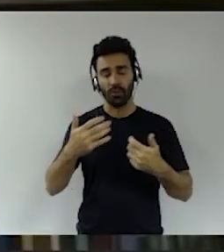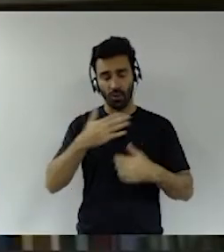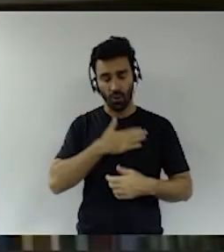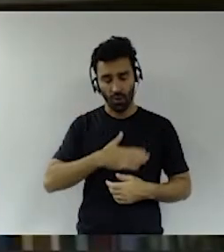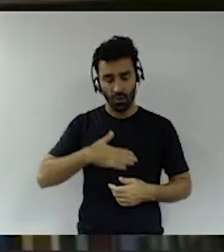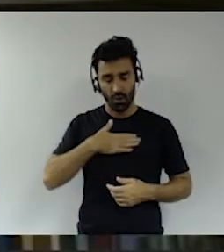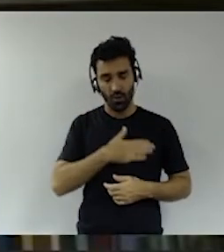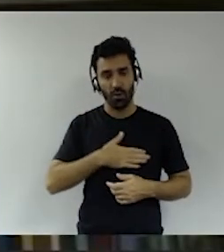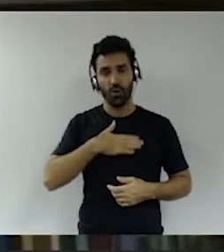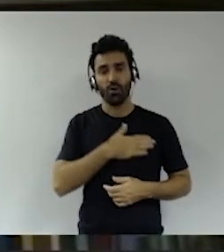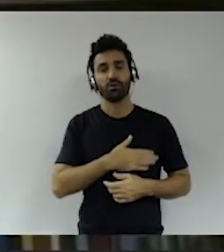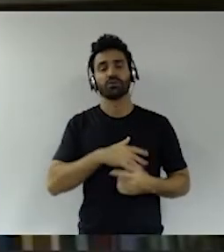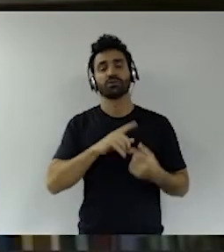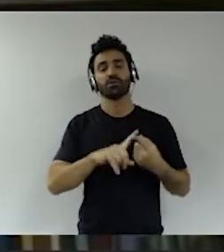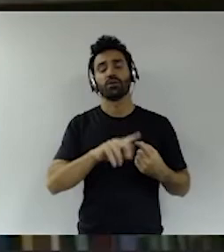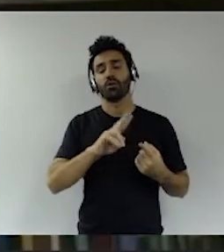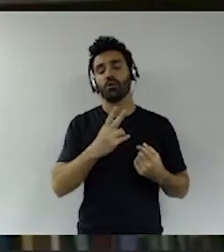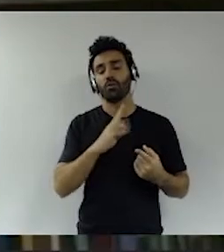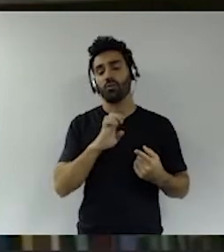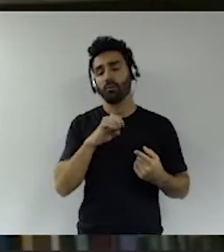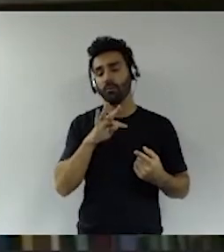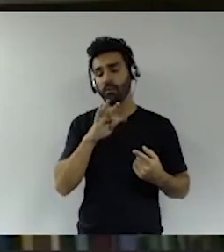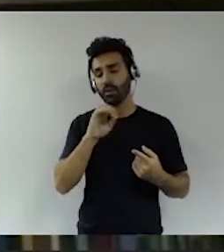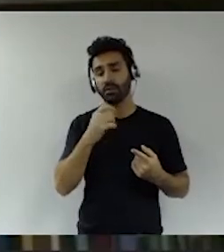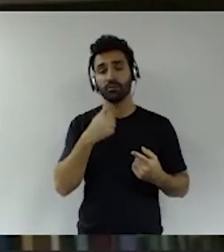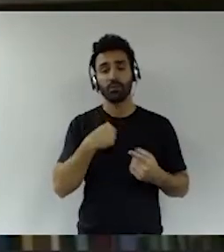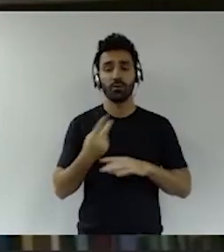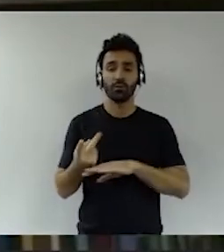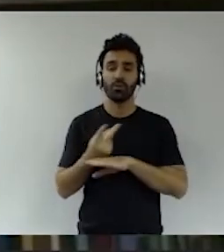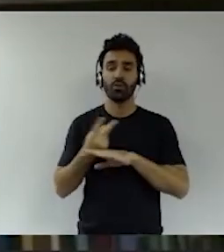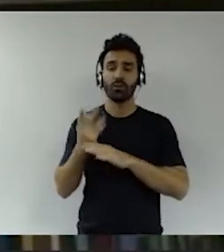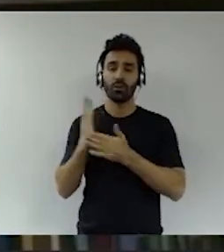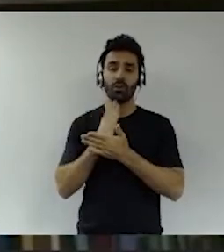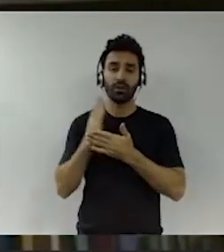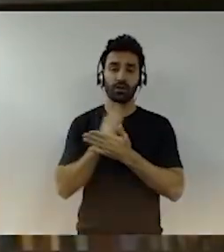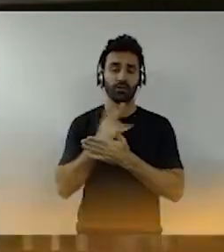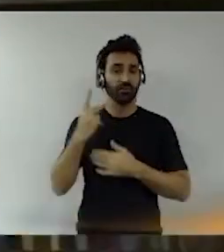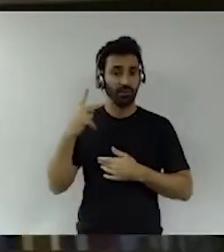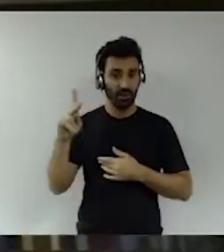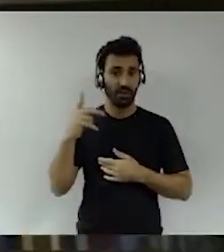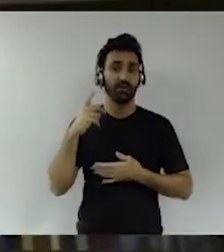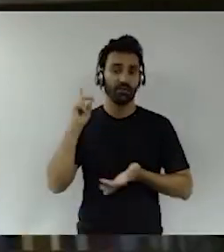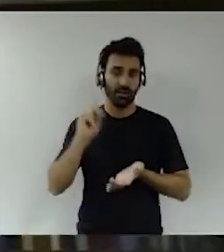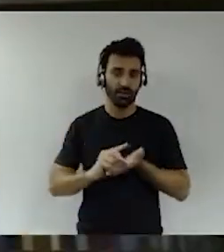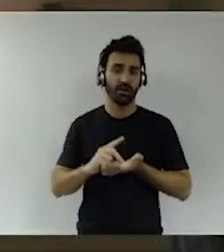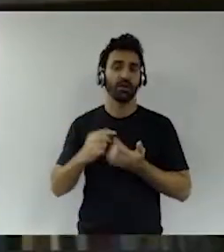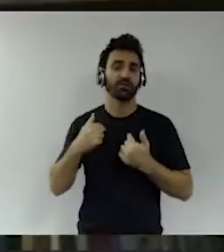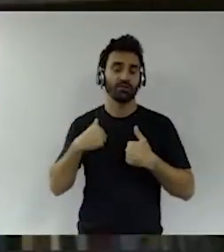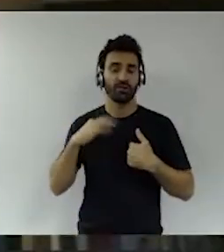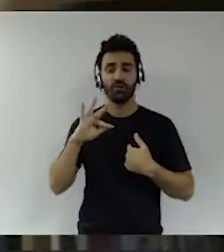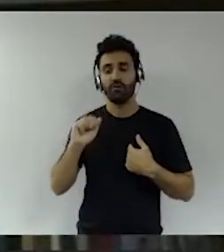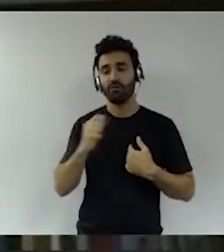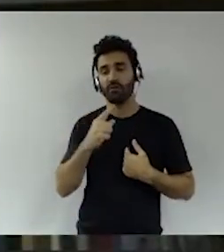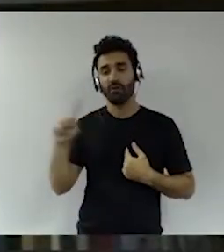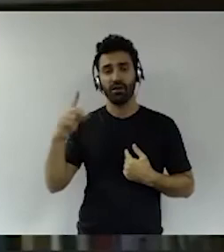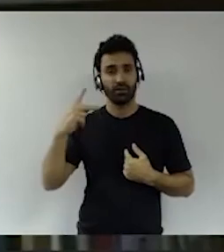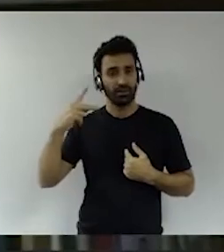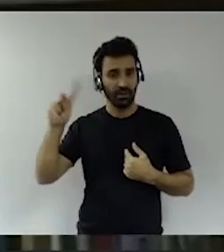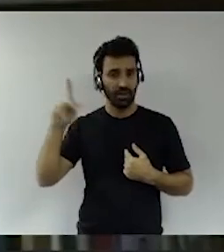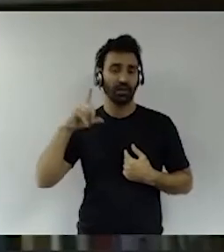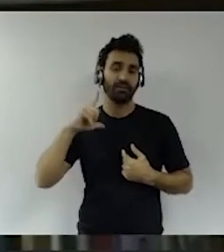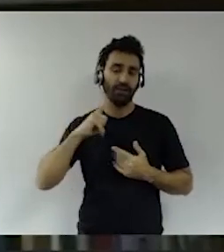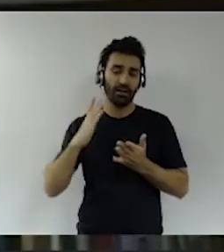explanações aí do Dr. Humberto. Eu fiquei até procurando um livrinho dele aqui para mostrar para ele que eu sou fã, né, aquele mais conhecido, né, que ele tem uma